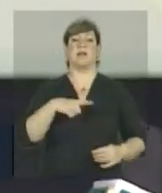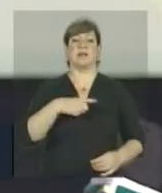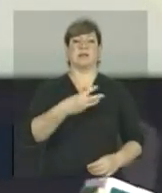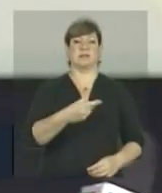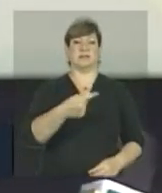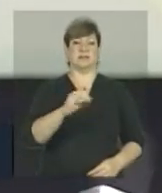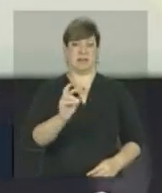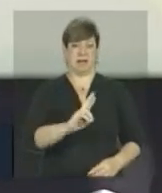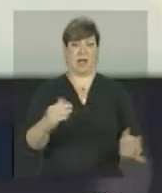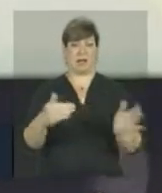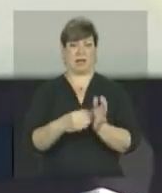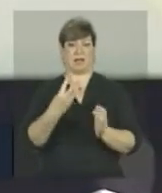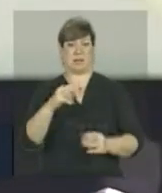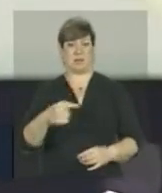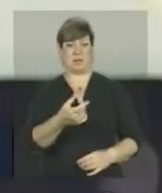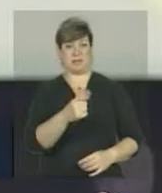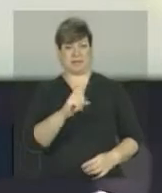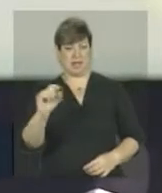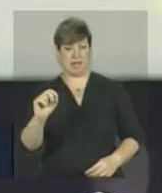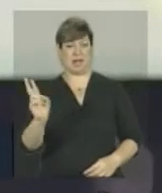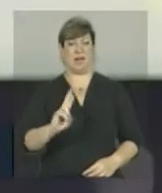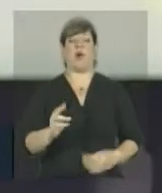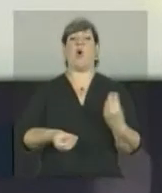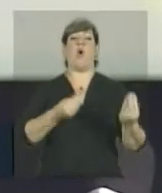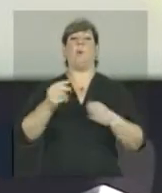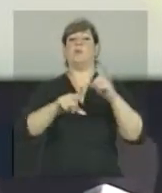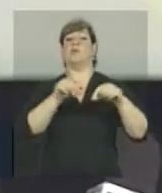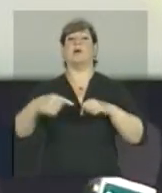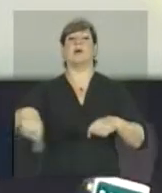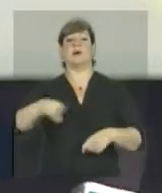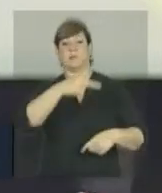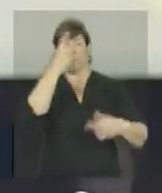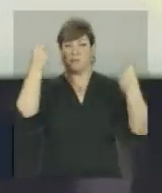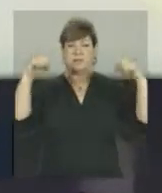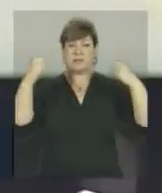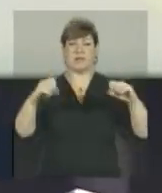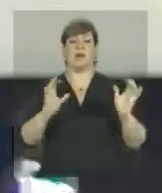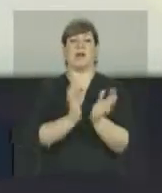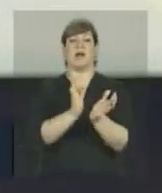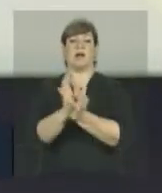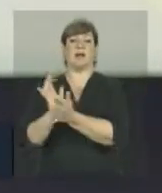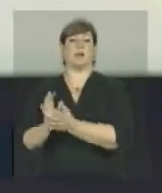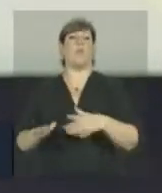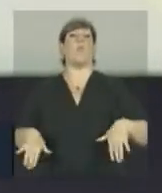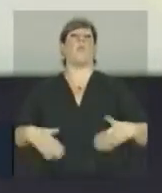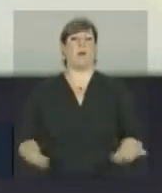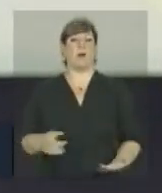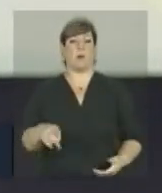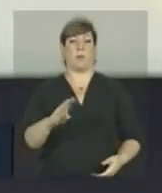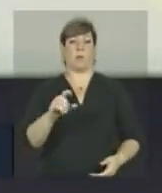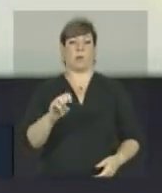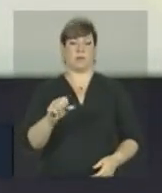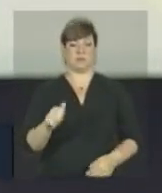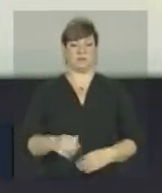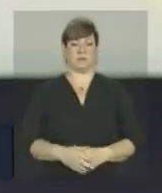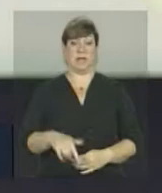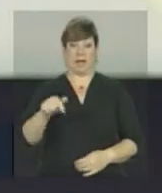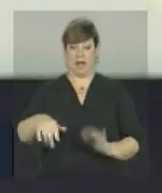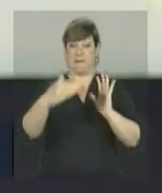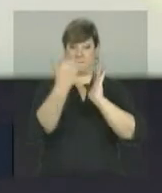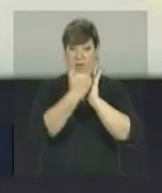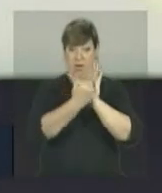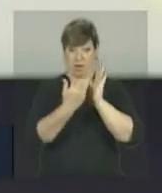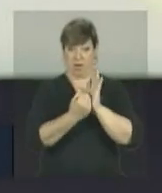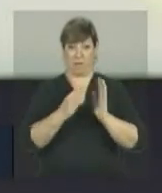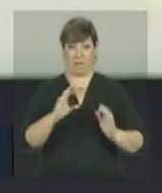R$ 370 a R$ 3.100. Como são classificados esses atletas? Quais são as categorias das bolsas? No programa Bolsa Atleta, ele é estruturado